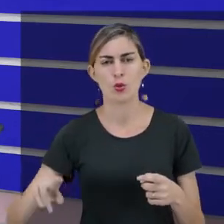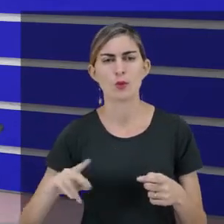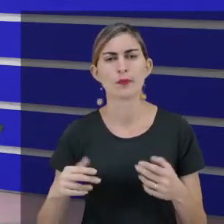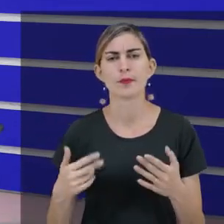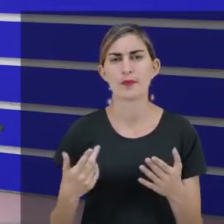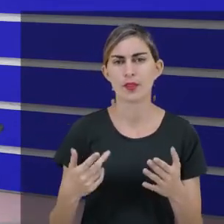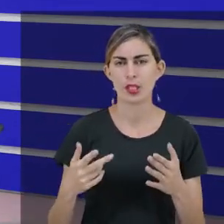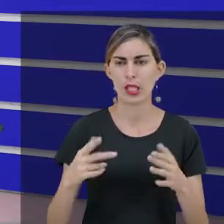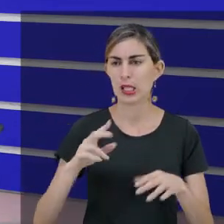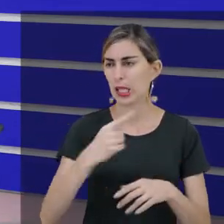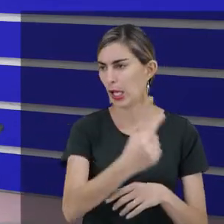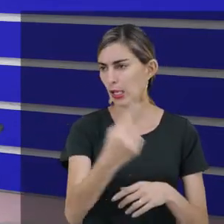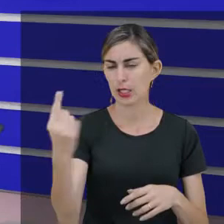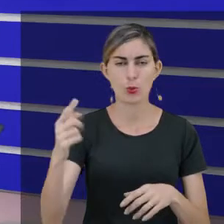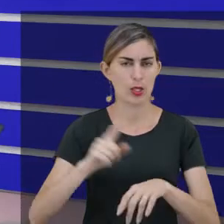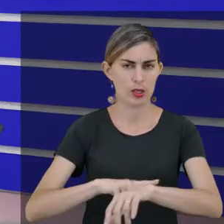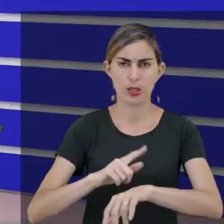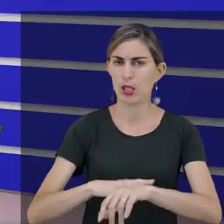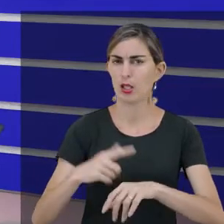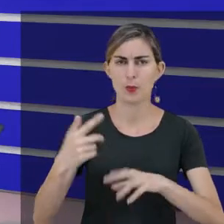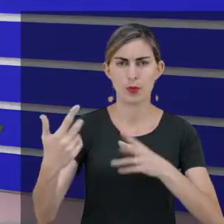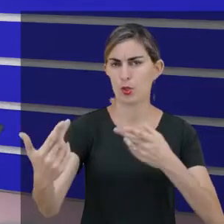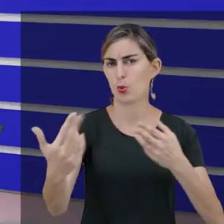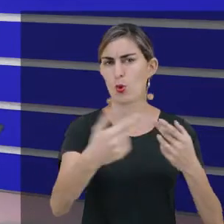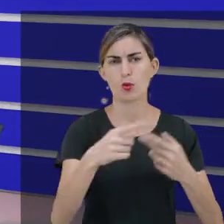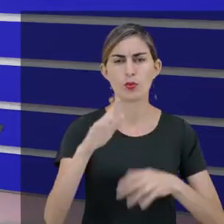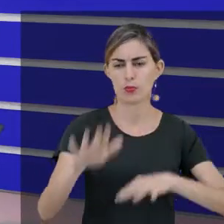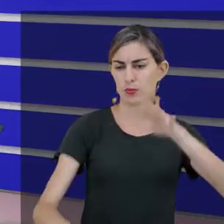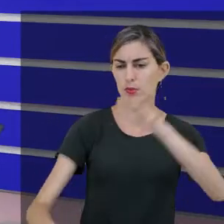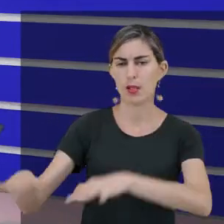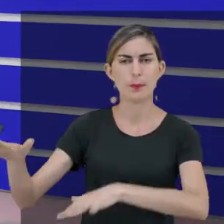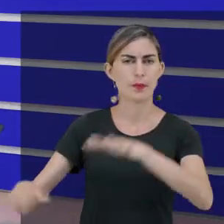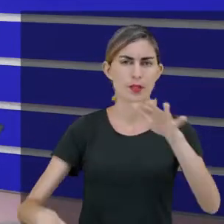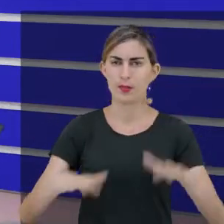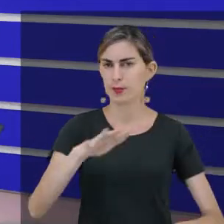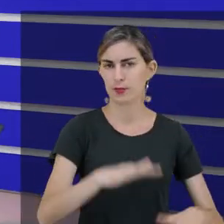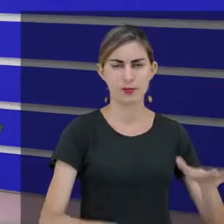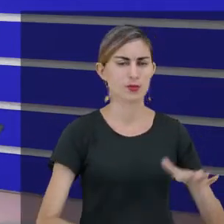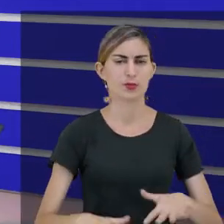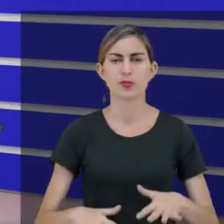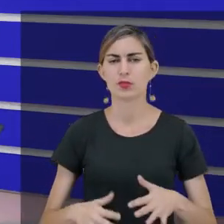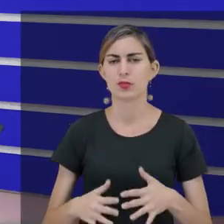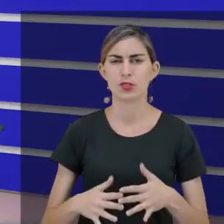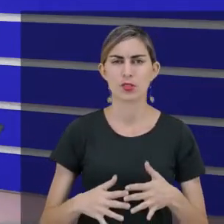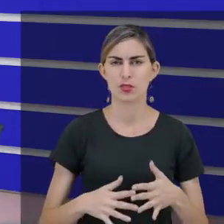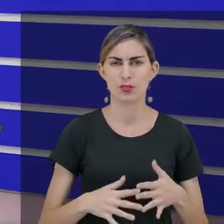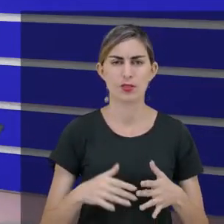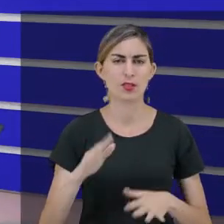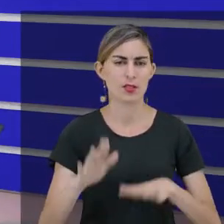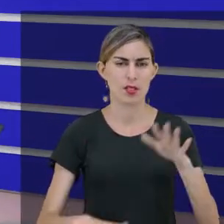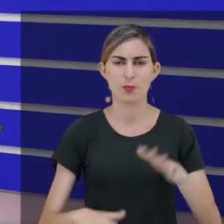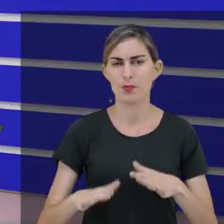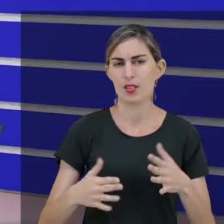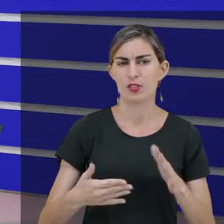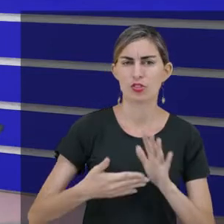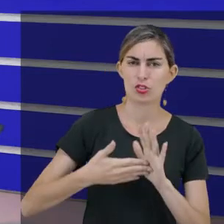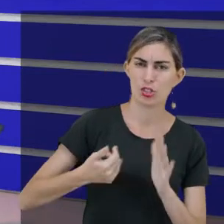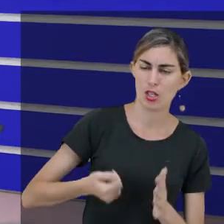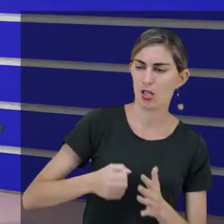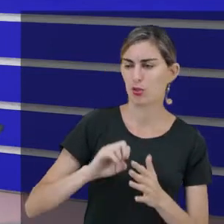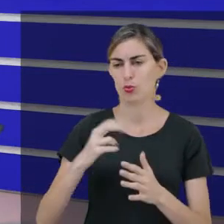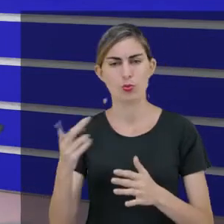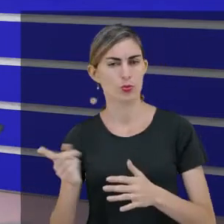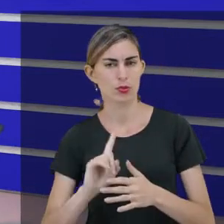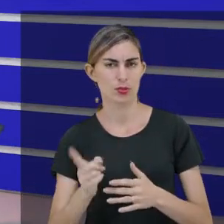parece, igual para todas as empresas. Vai depender, né, lógico, dessa não conformidade, de ser retirado todos